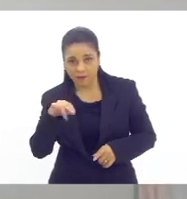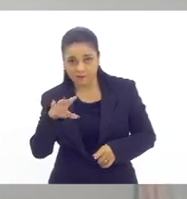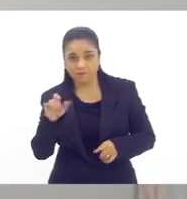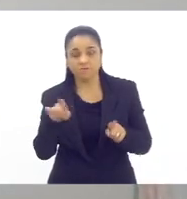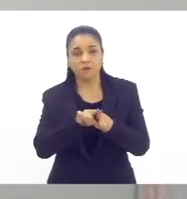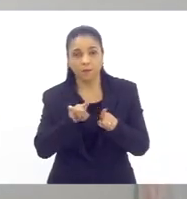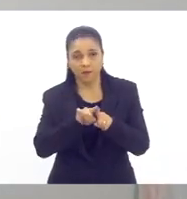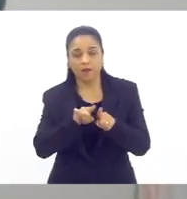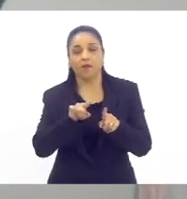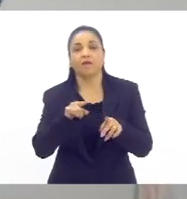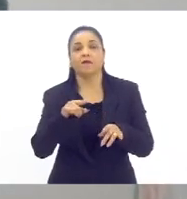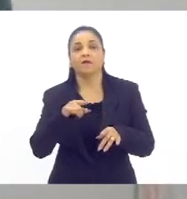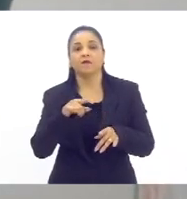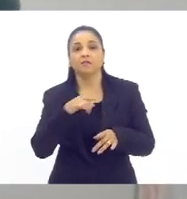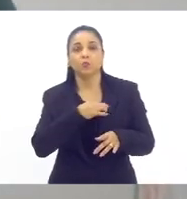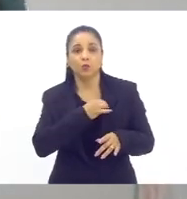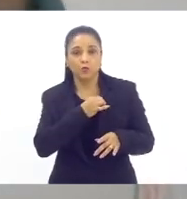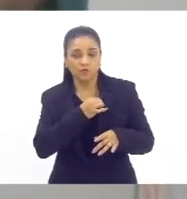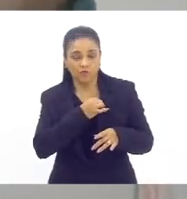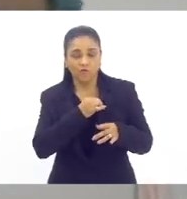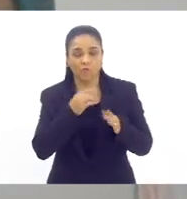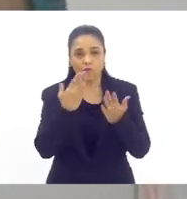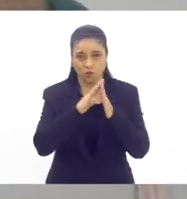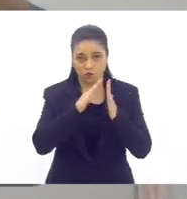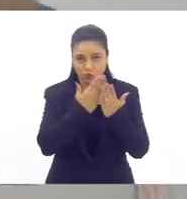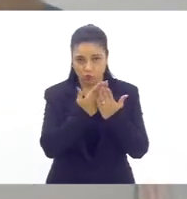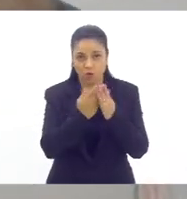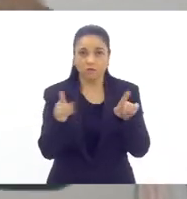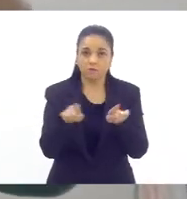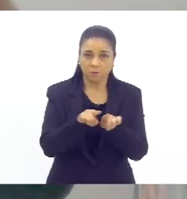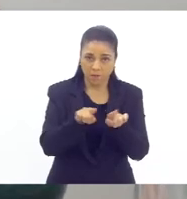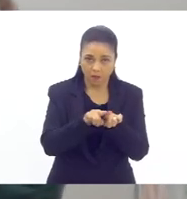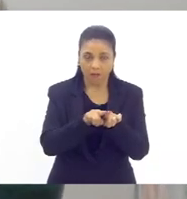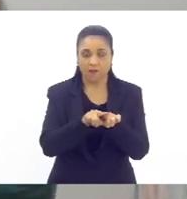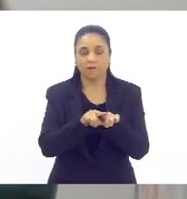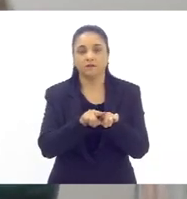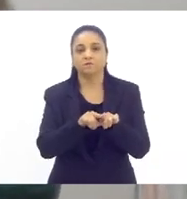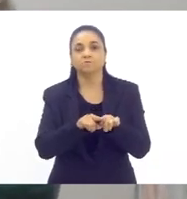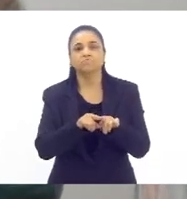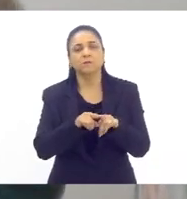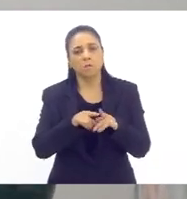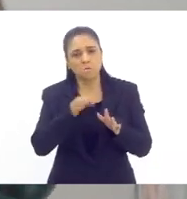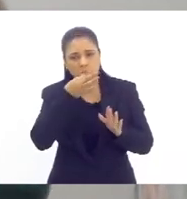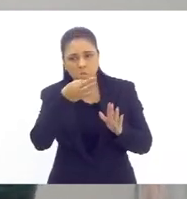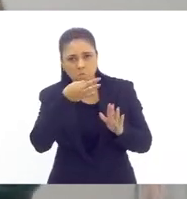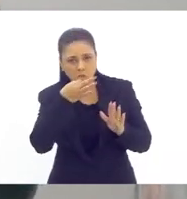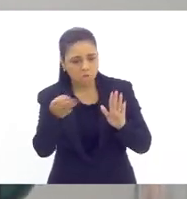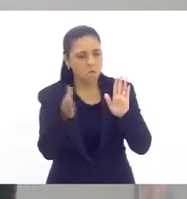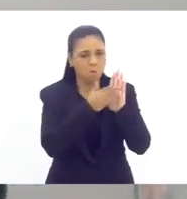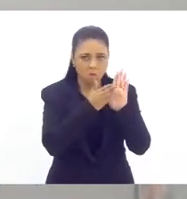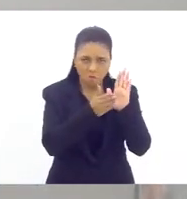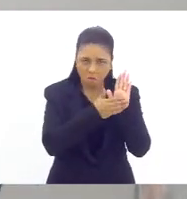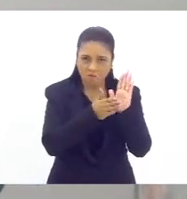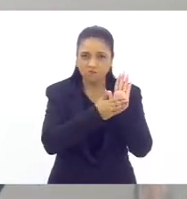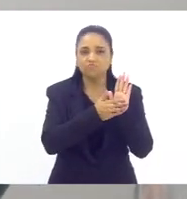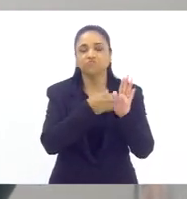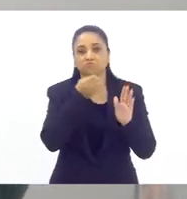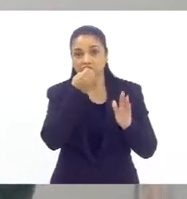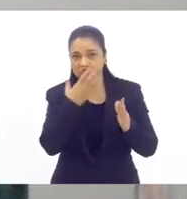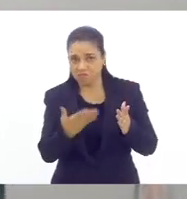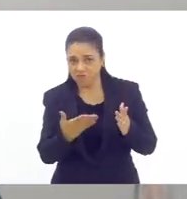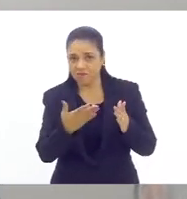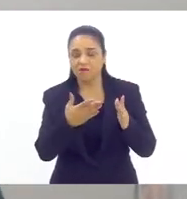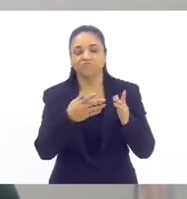audiência vale Vale portanto façam boas propostas que algumas delas correm o risco de